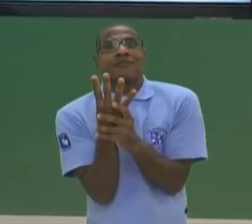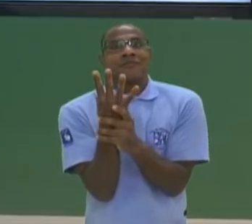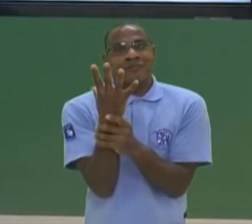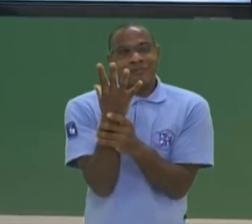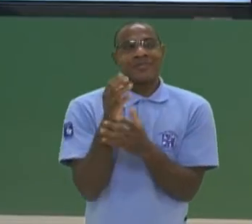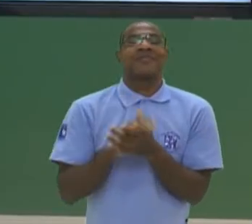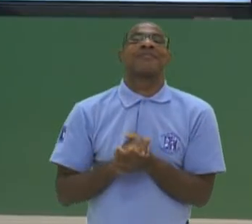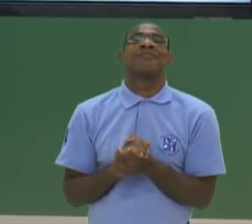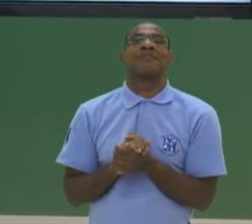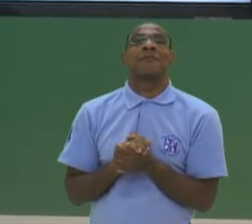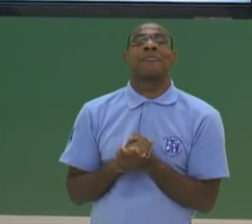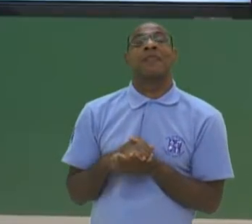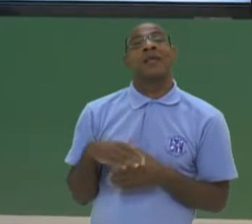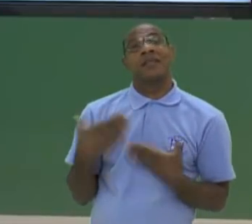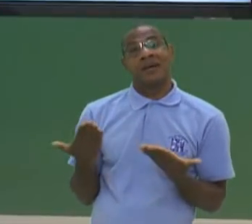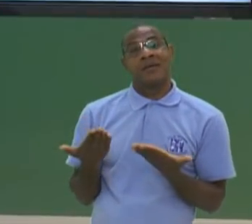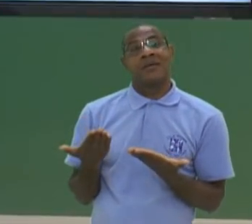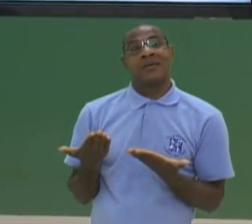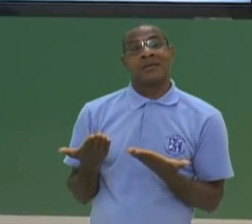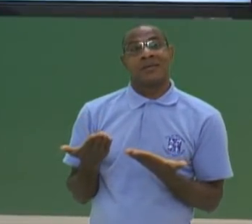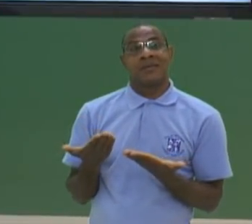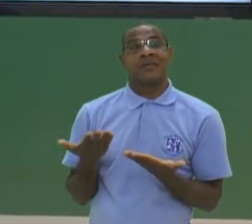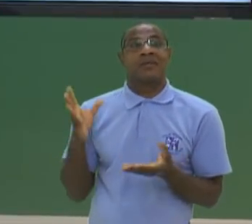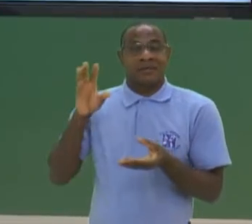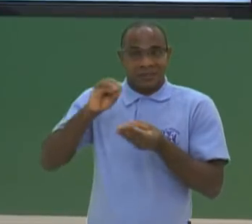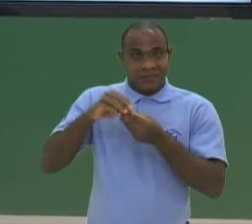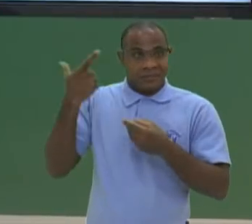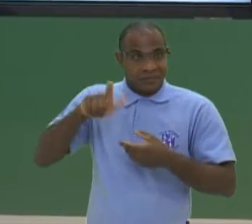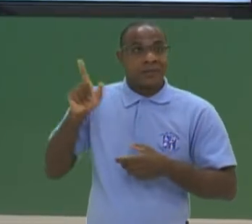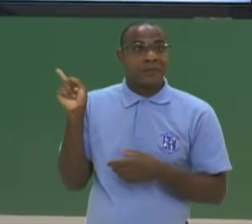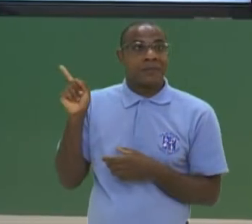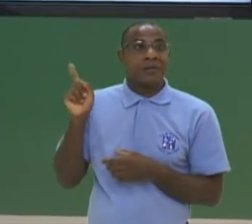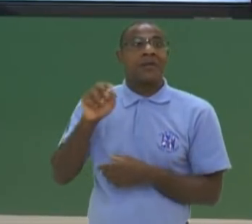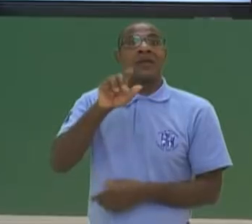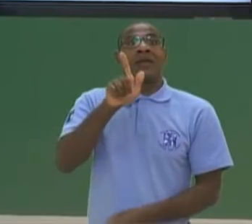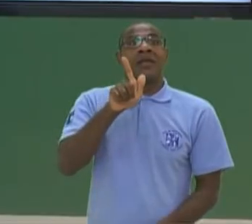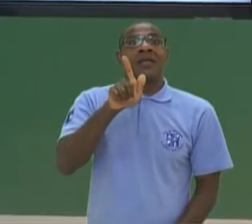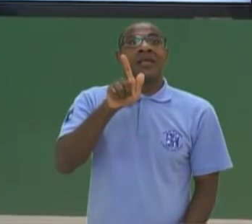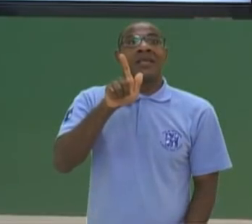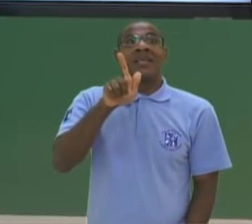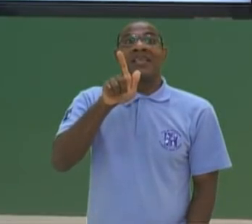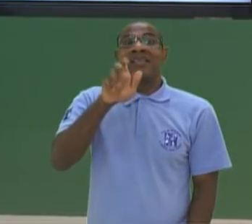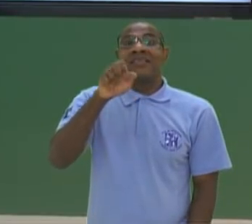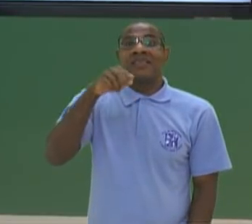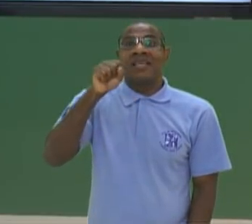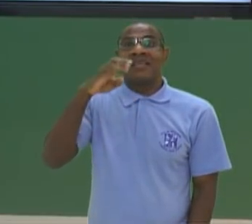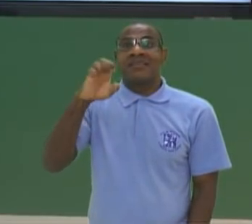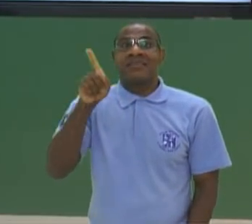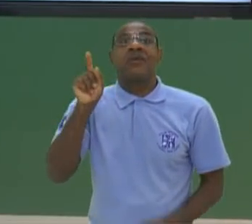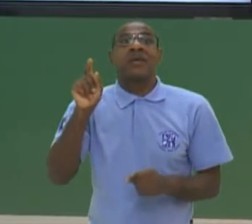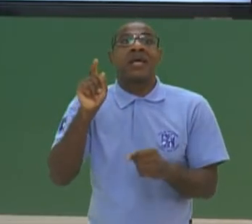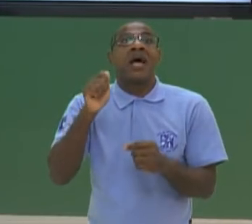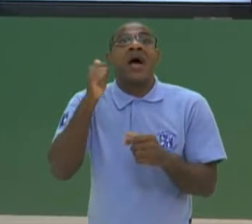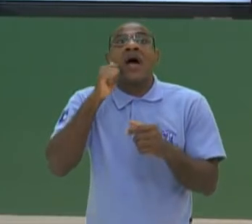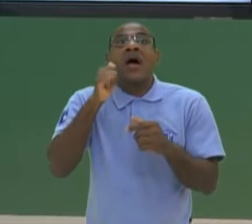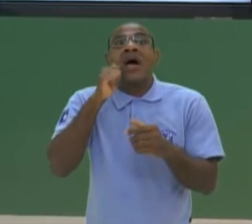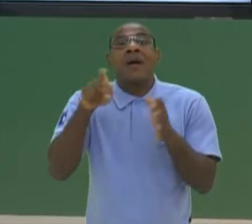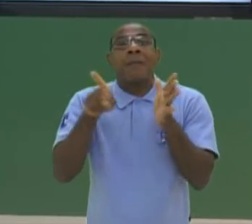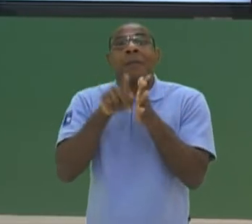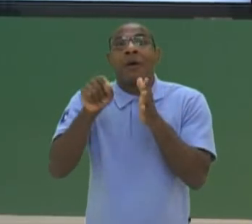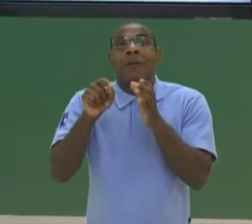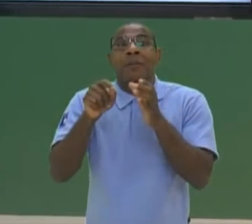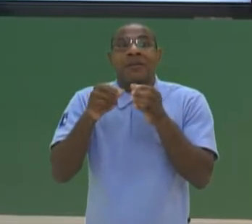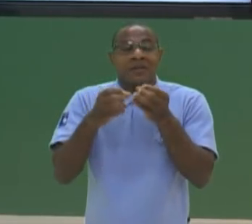isso acontecendo. Então, só para recapitular, gineceu é a estrutura feminina que tem